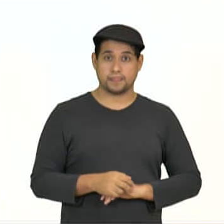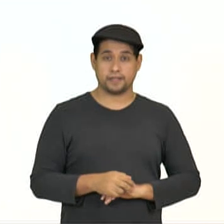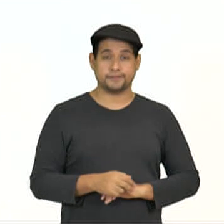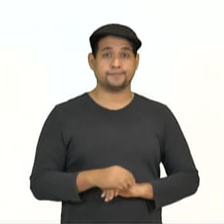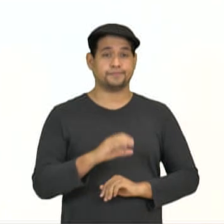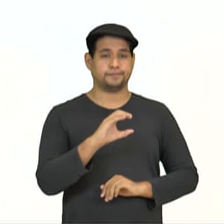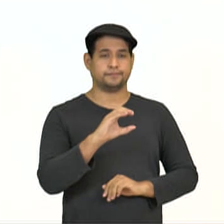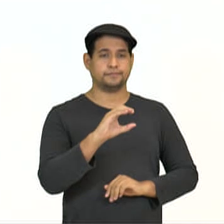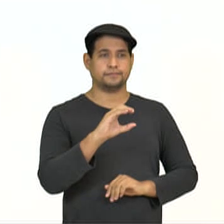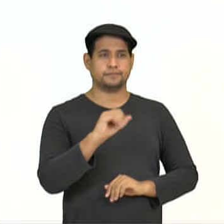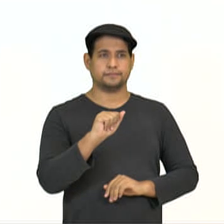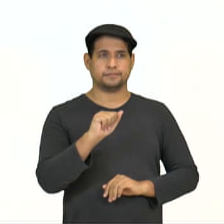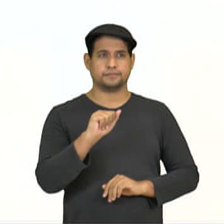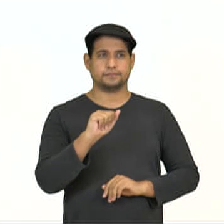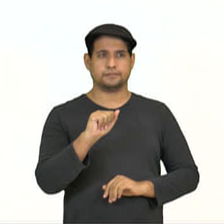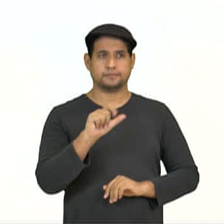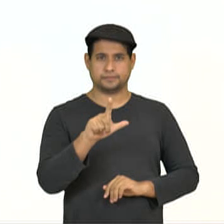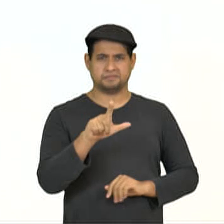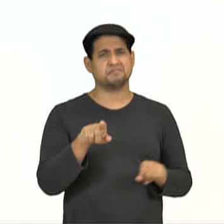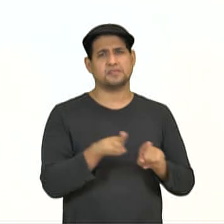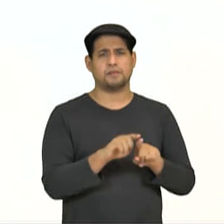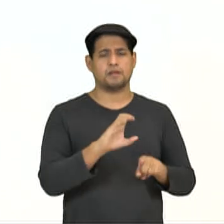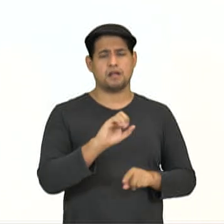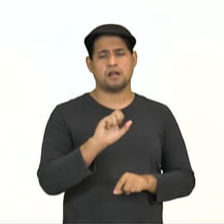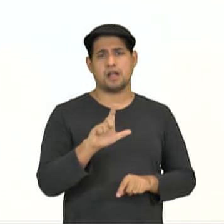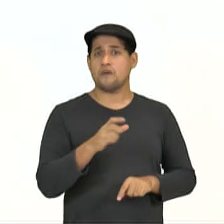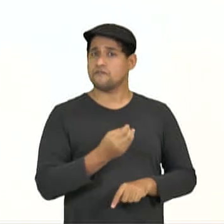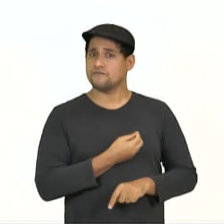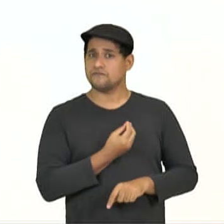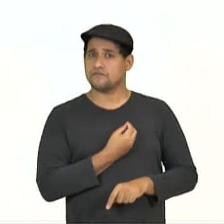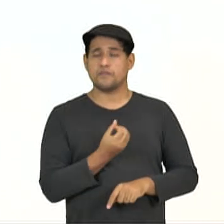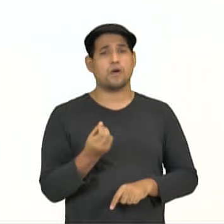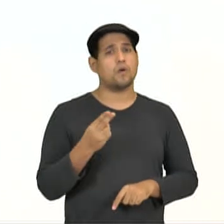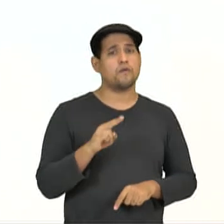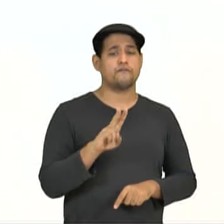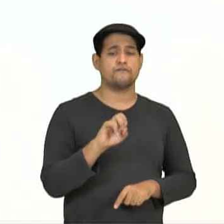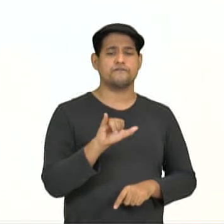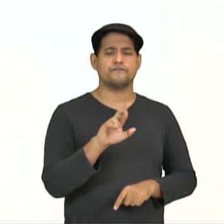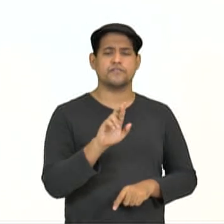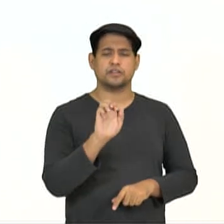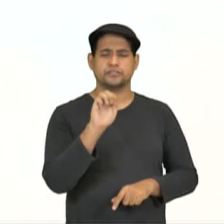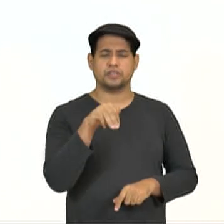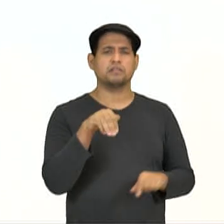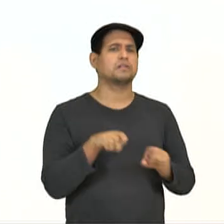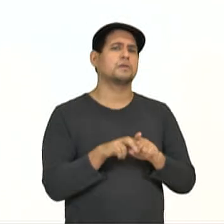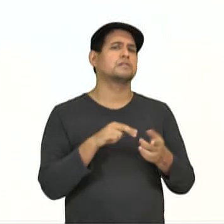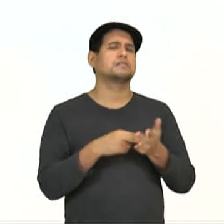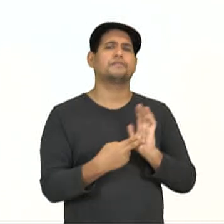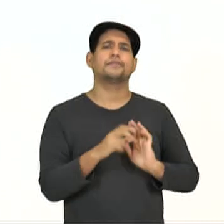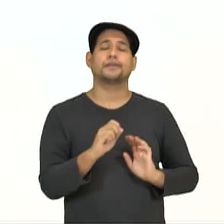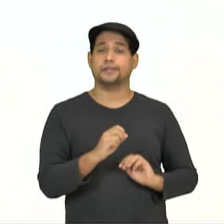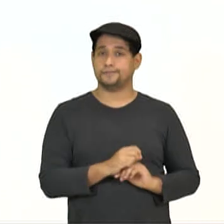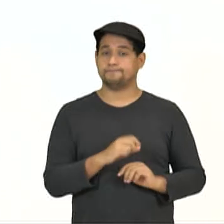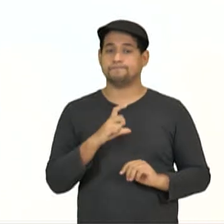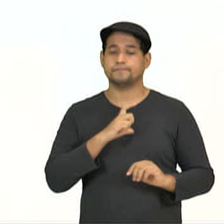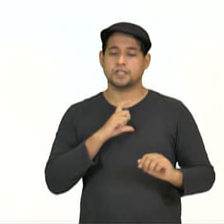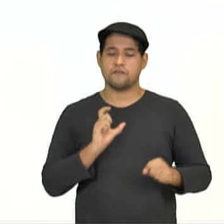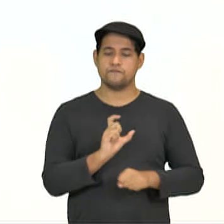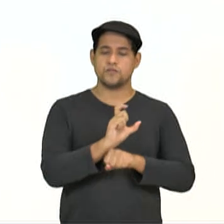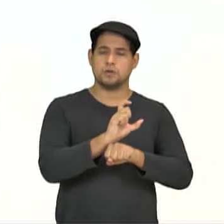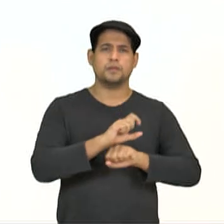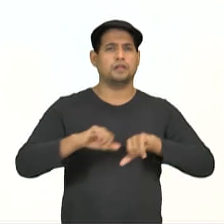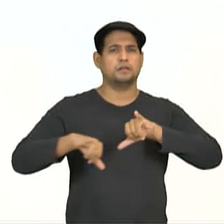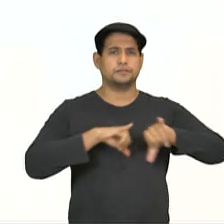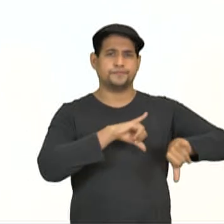cal, também chamada de cal viva ou cal virgem, ela é uma substância que tem a seguinte fórmula